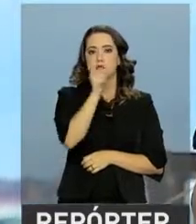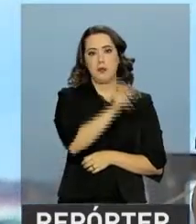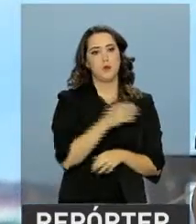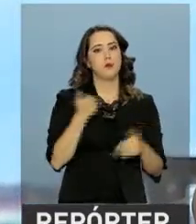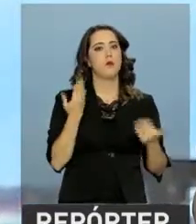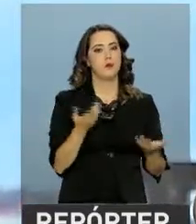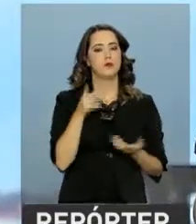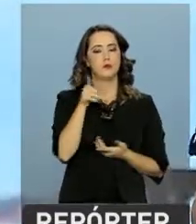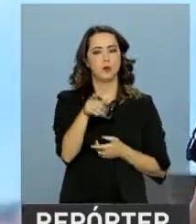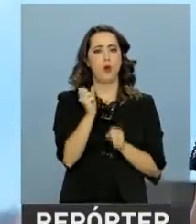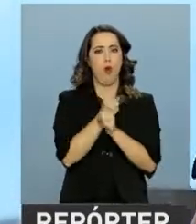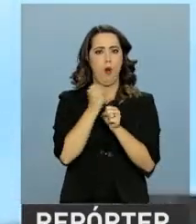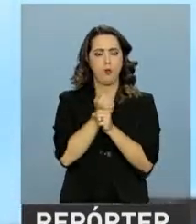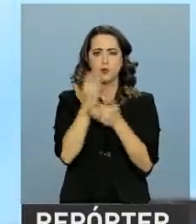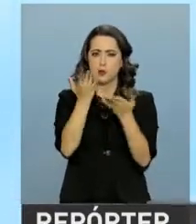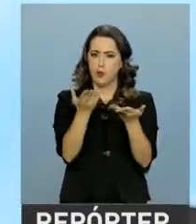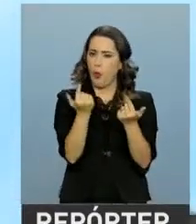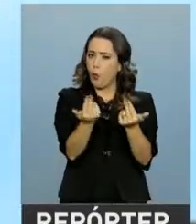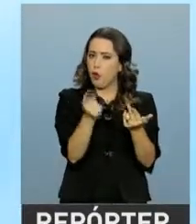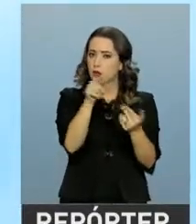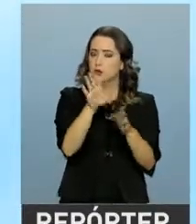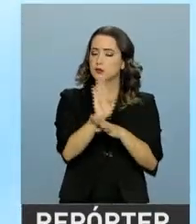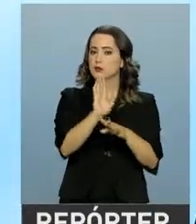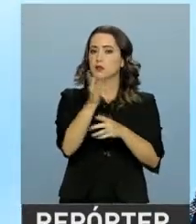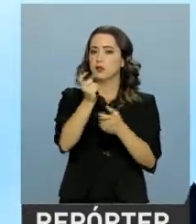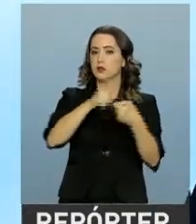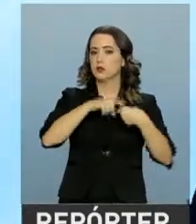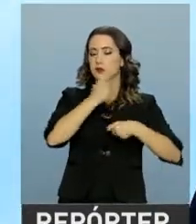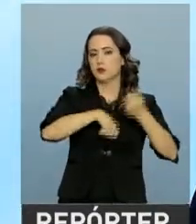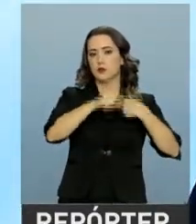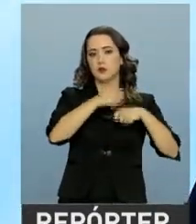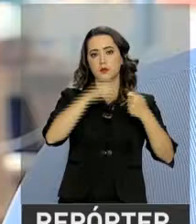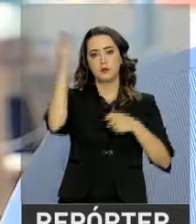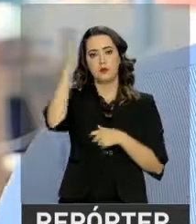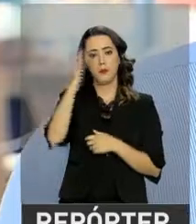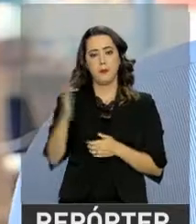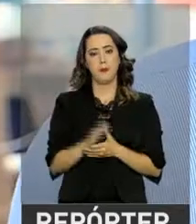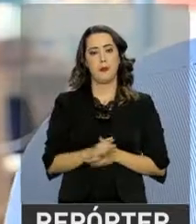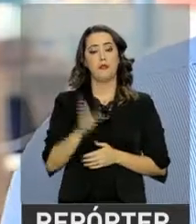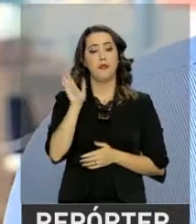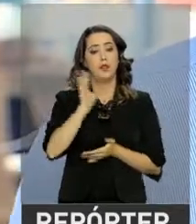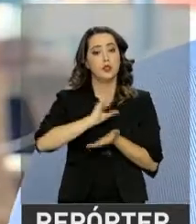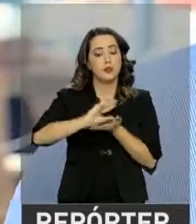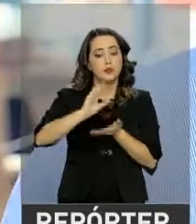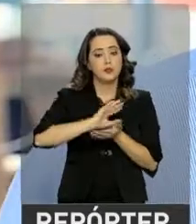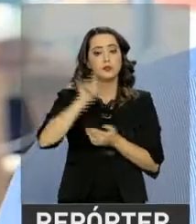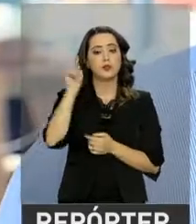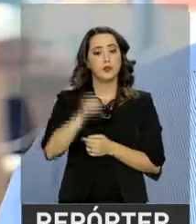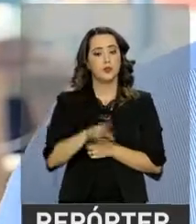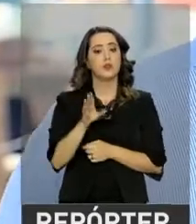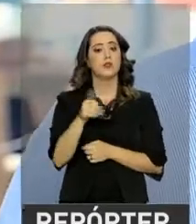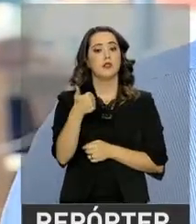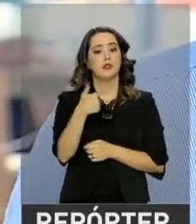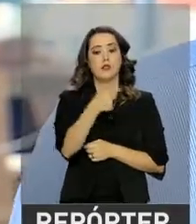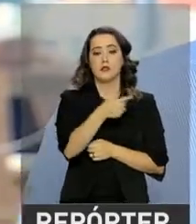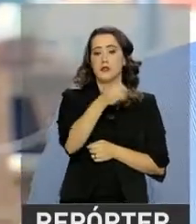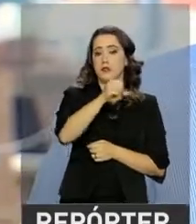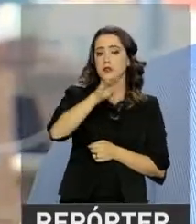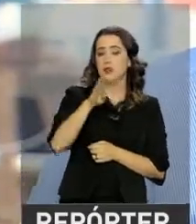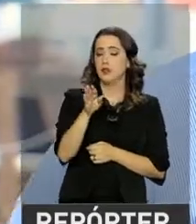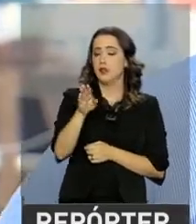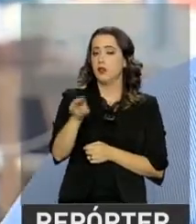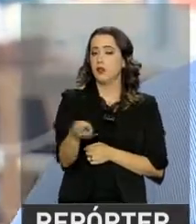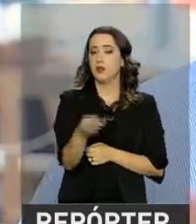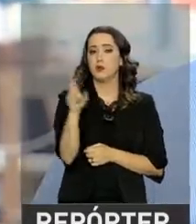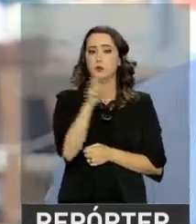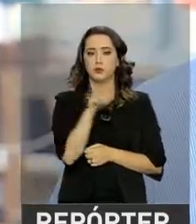como este ajudam na recuperação da economia do país já investimos aqui os 179 milhões de reais